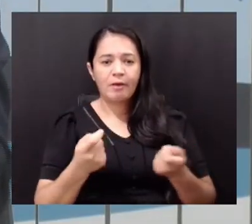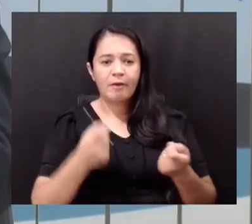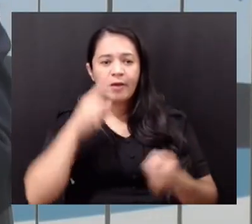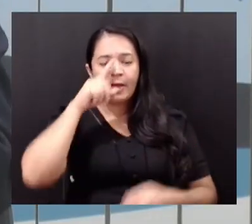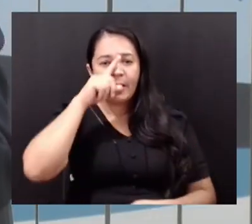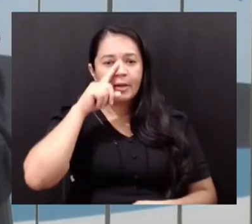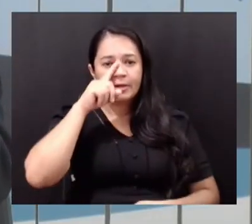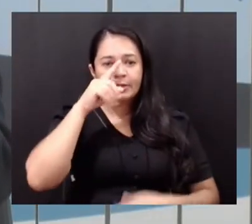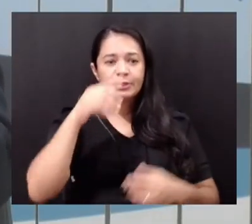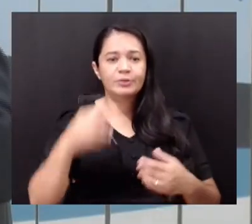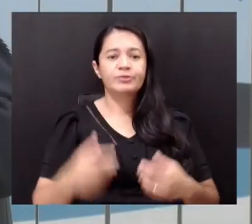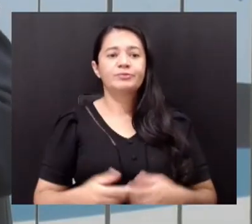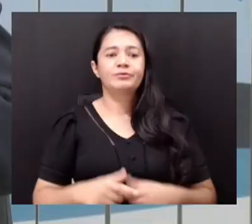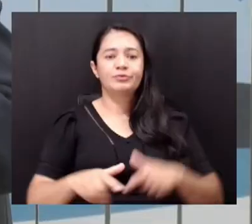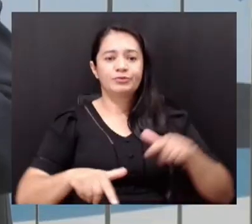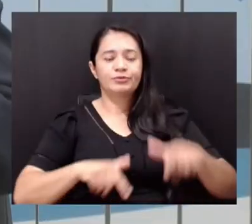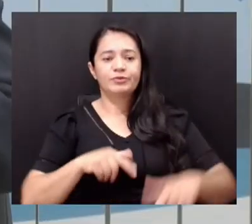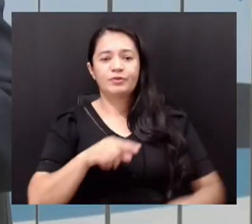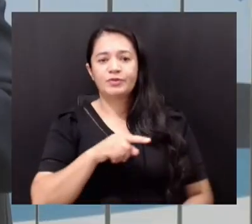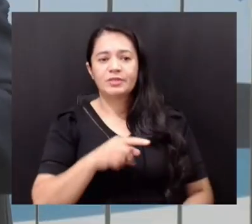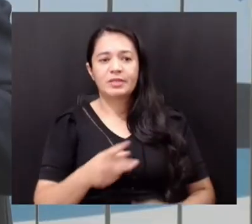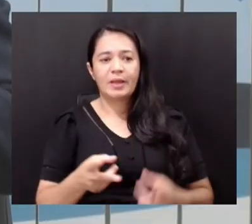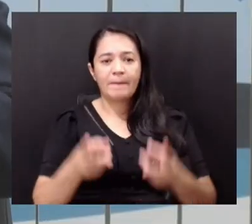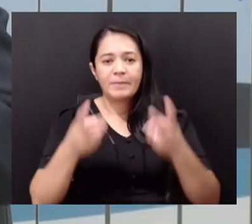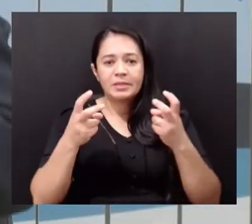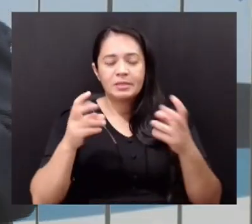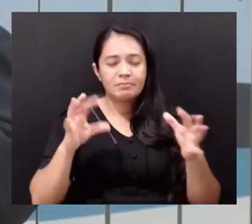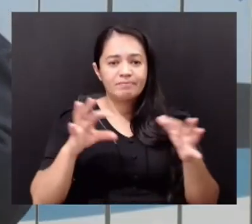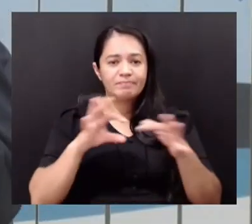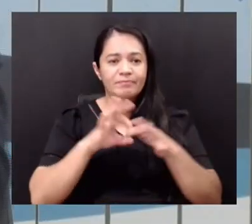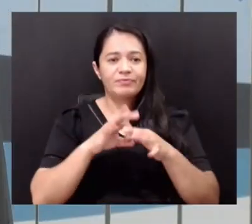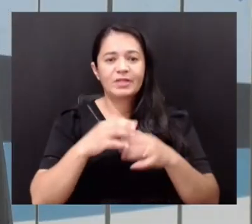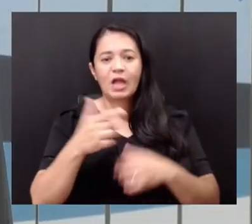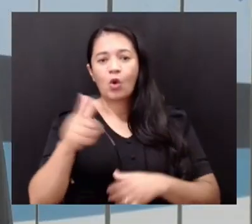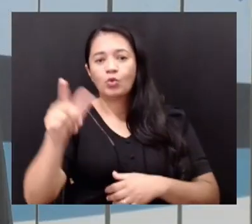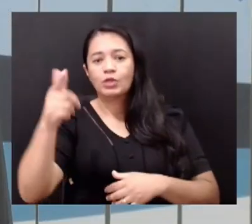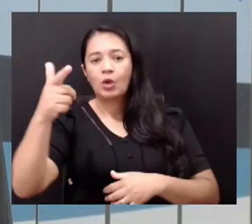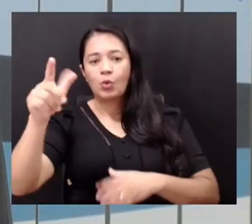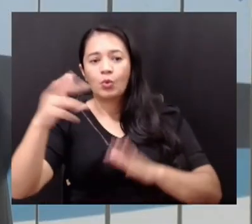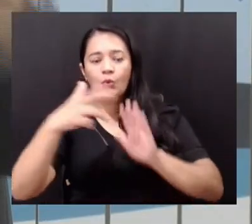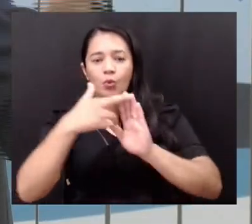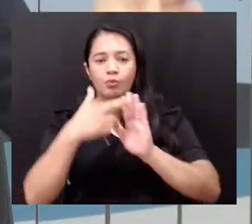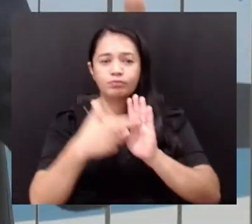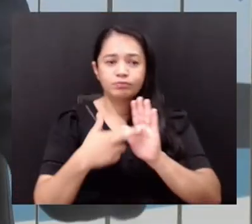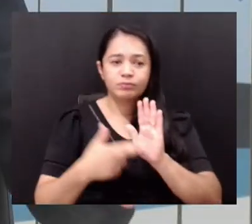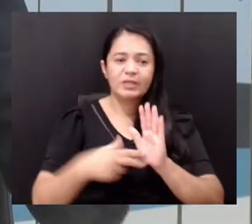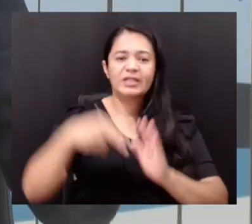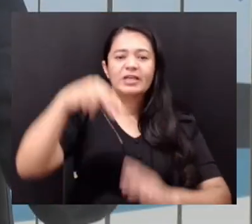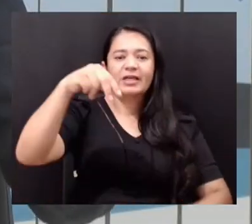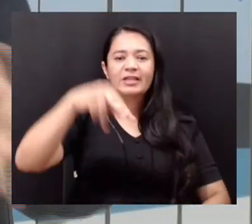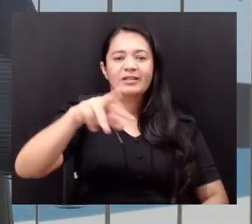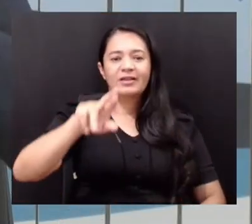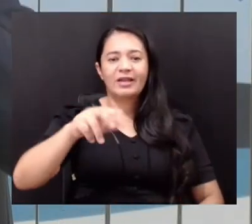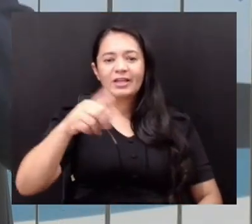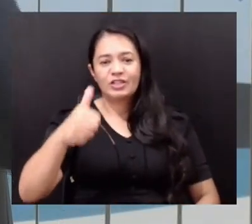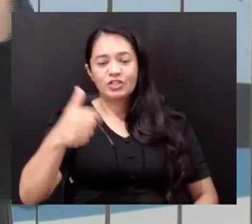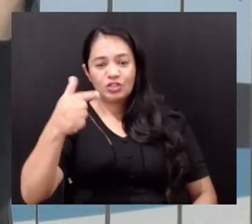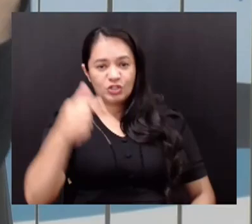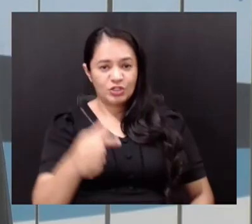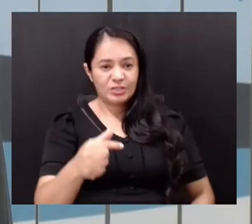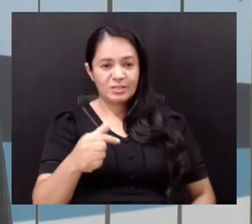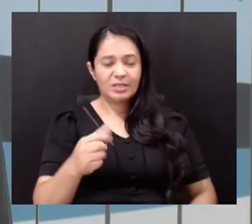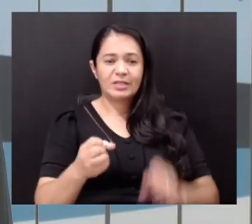ocupacionais, você vê ela ligada a outras normas, por exemplo, a NR17, que fala da ergonomia, como é